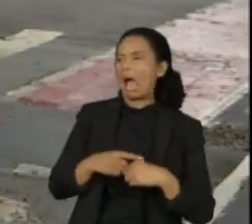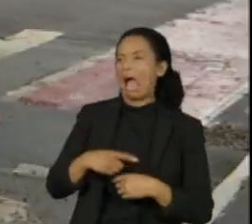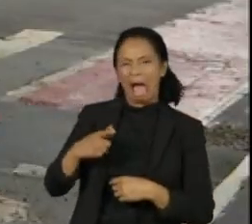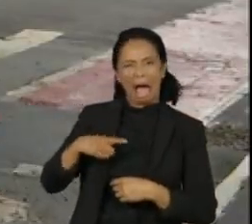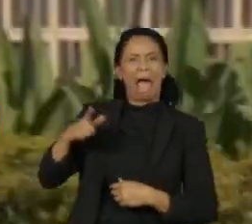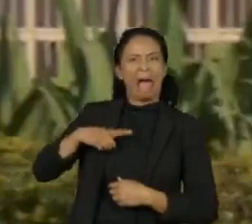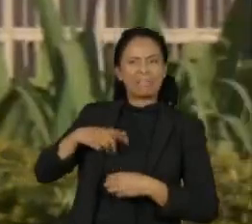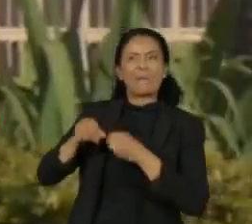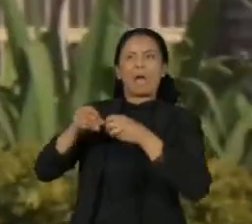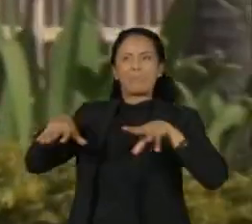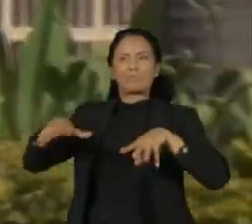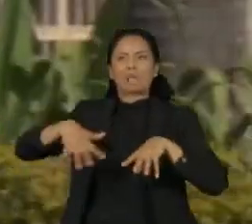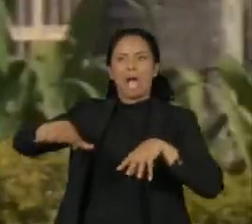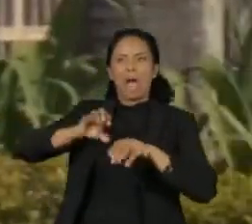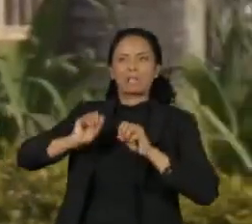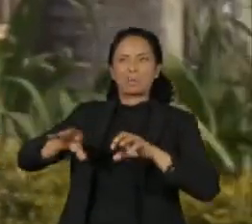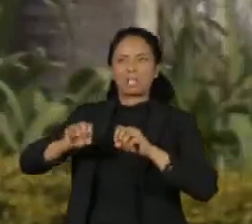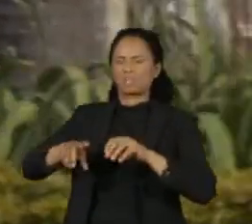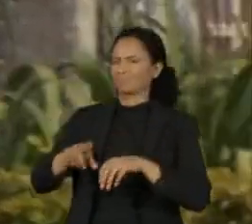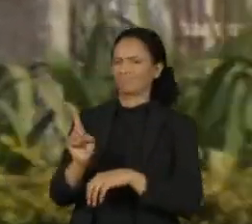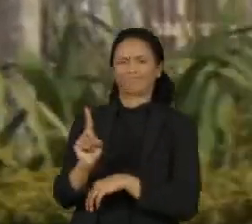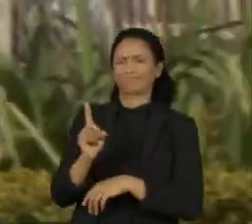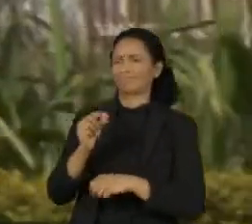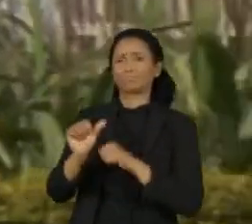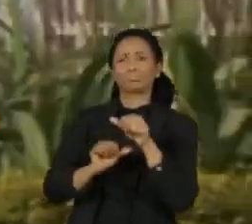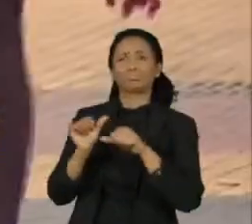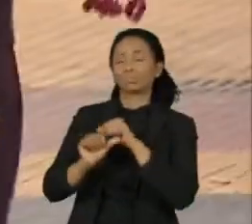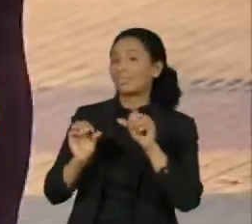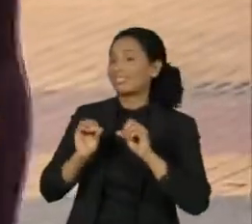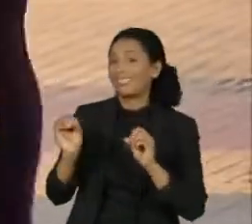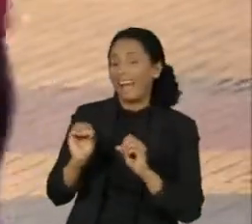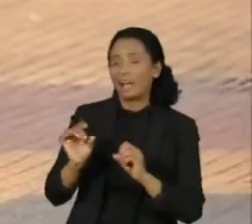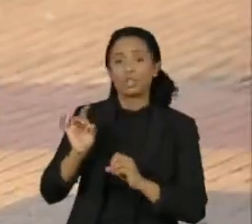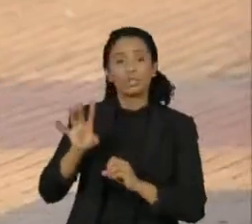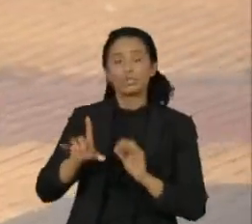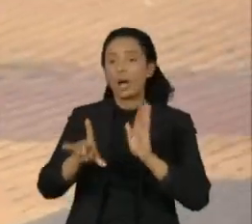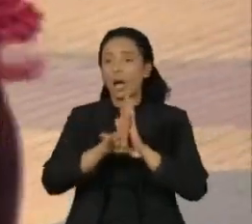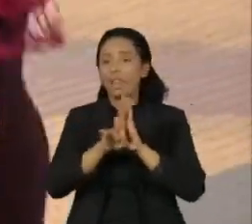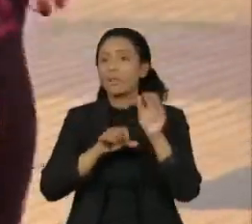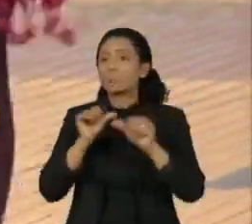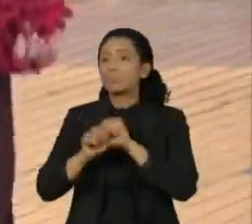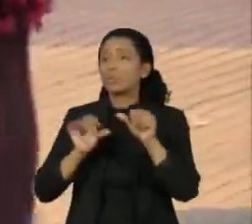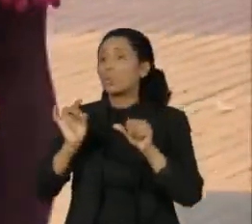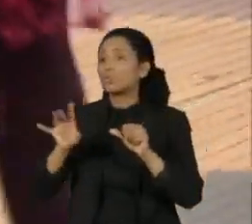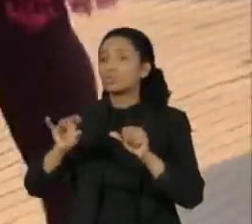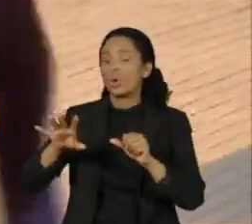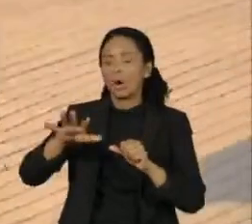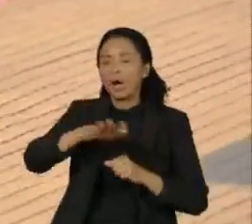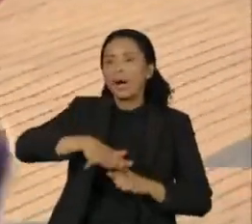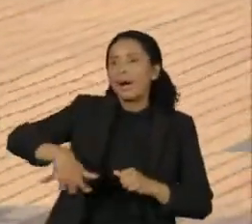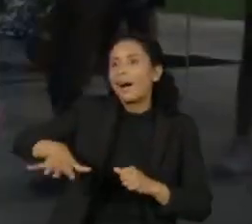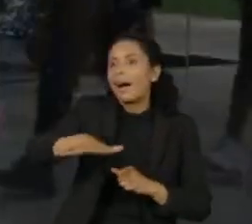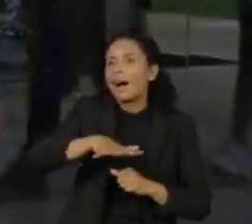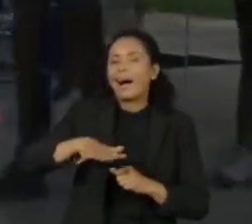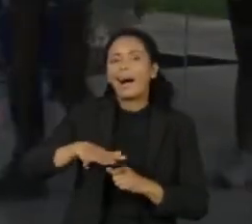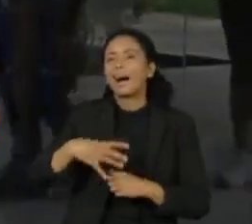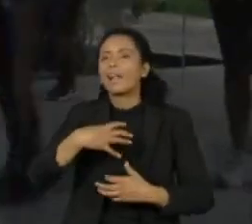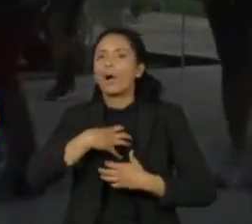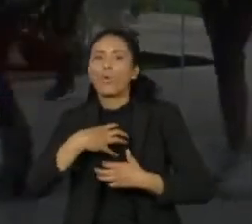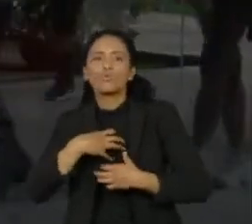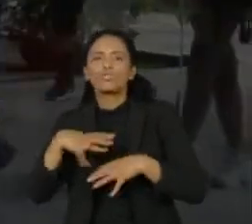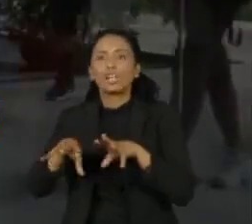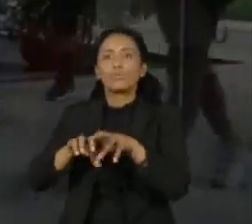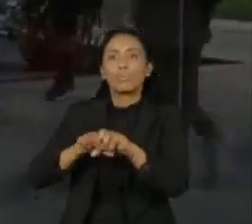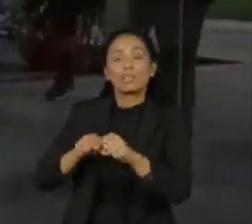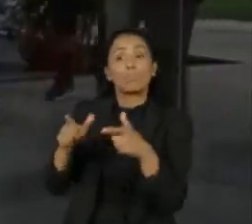foi elaborada. Na realidade, a lei de cotas mudou o perfil demográfico do contexto acadêmico do país. A